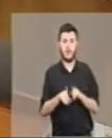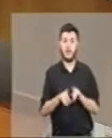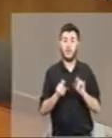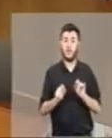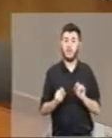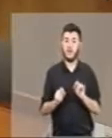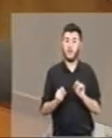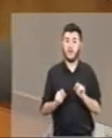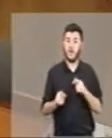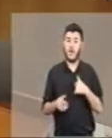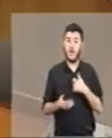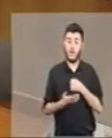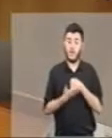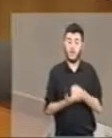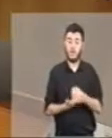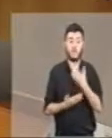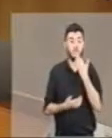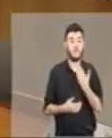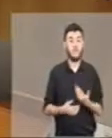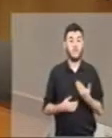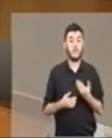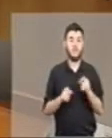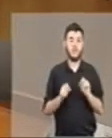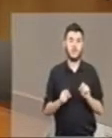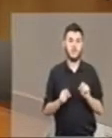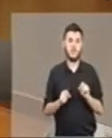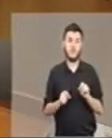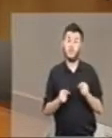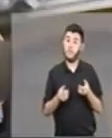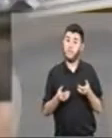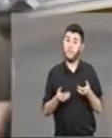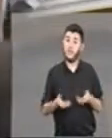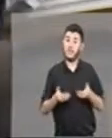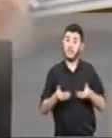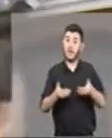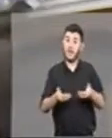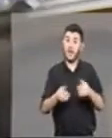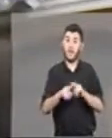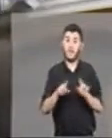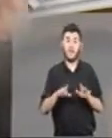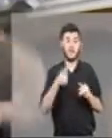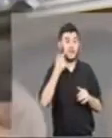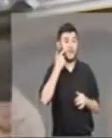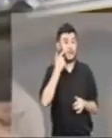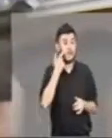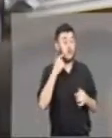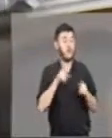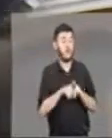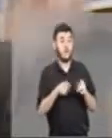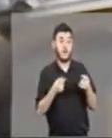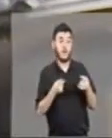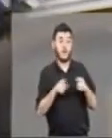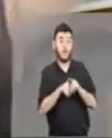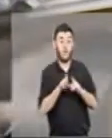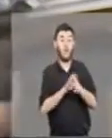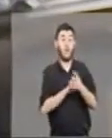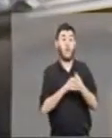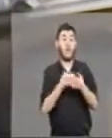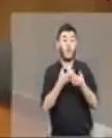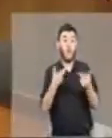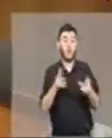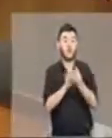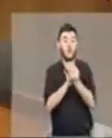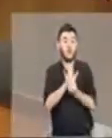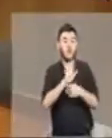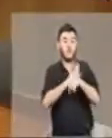o pedido ministerial. E leia-se, desde que o conteúdo dessas provas não se refira